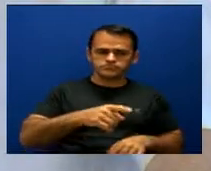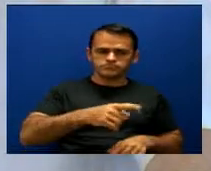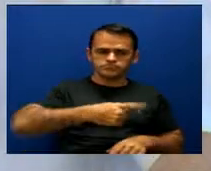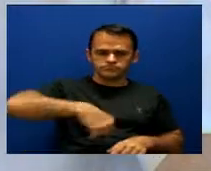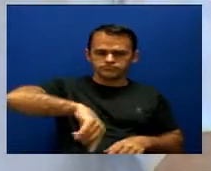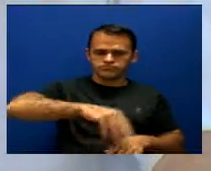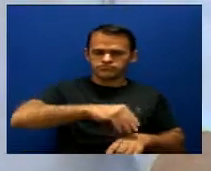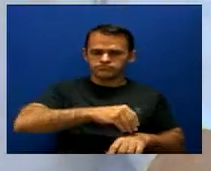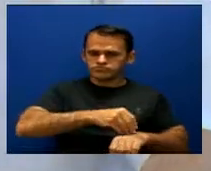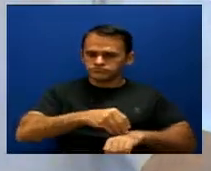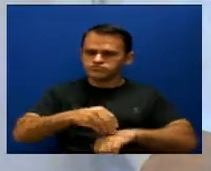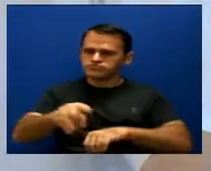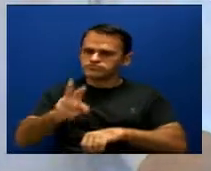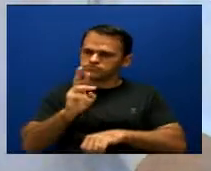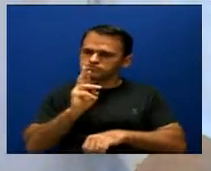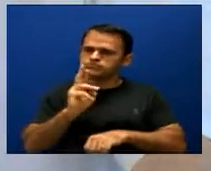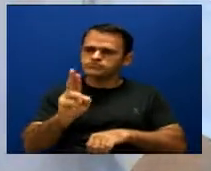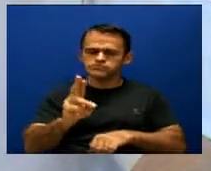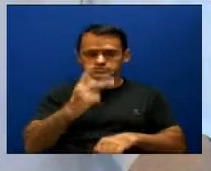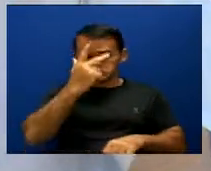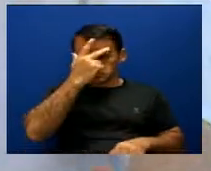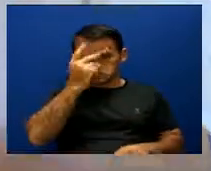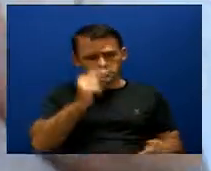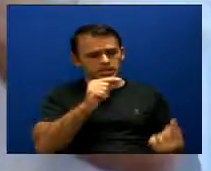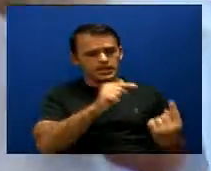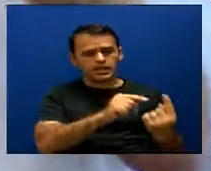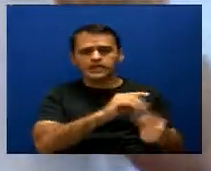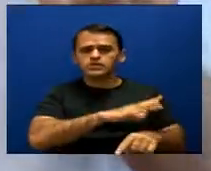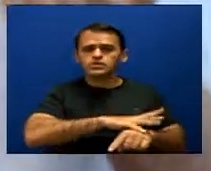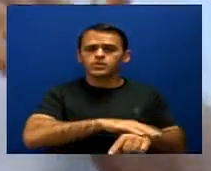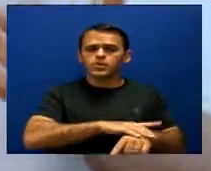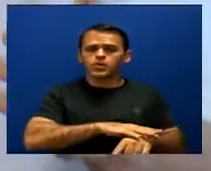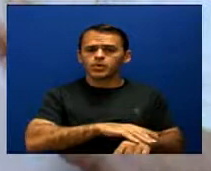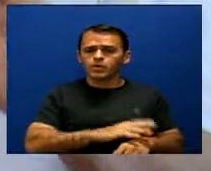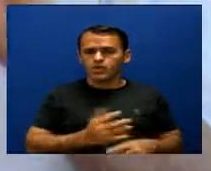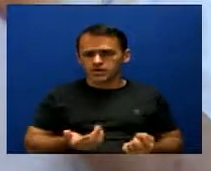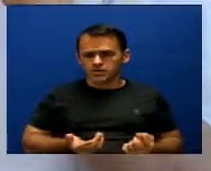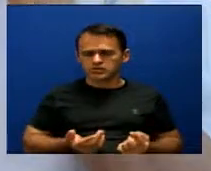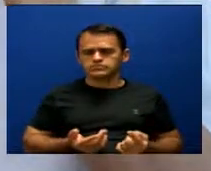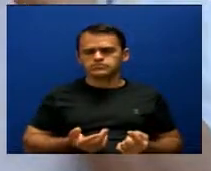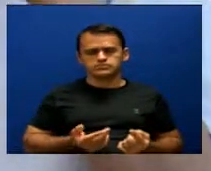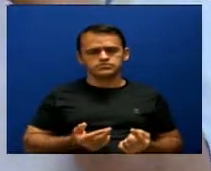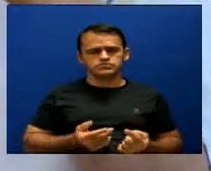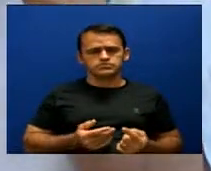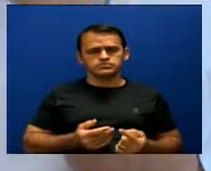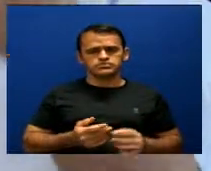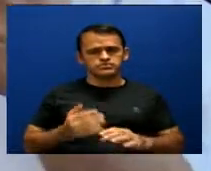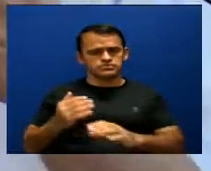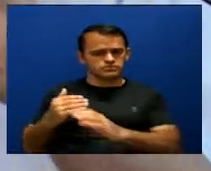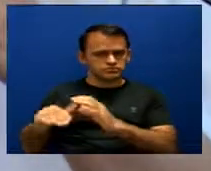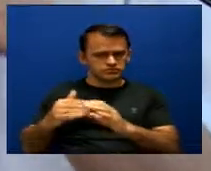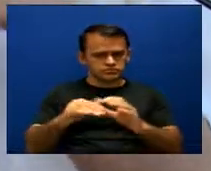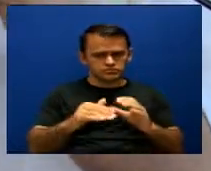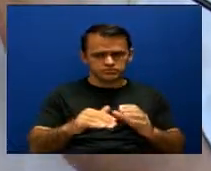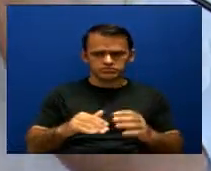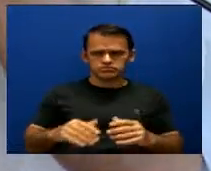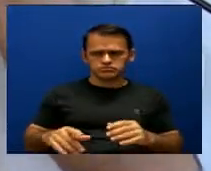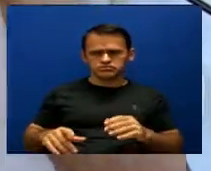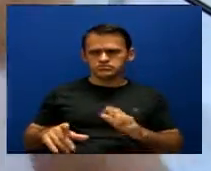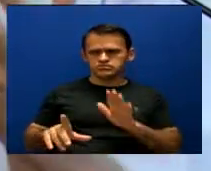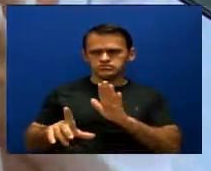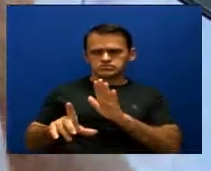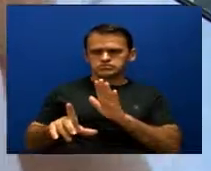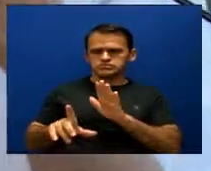um retorno do que está acontecendo com aquele paciente, que às vezes no desespero, mas repito, isso daqui não é ilegal, isso